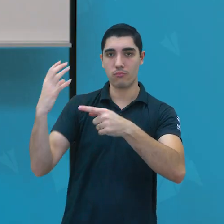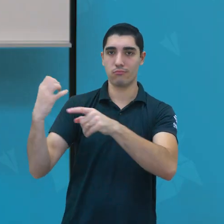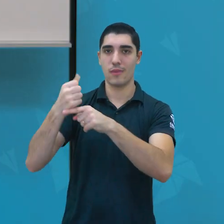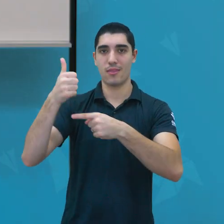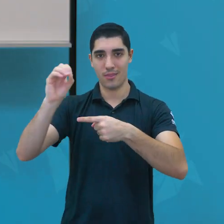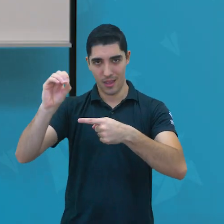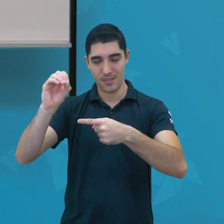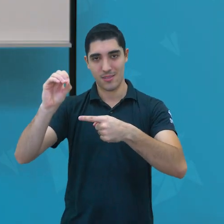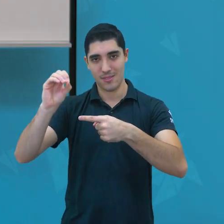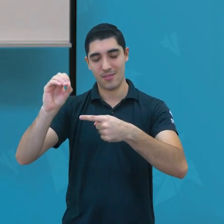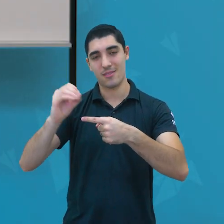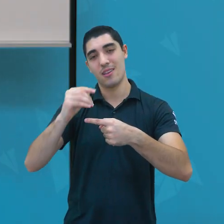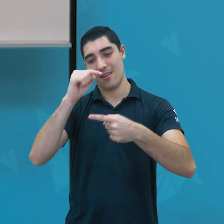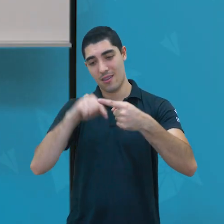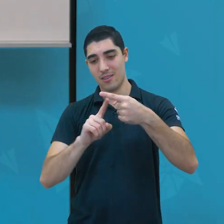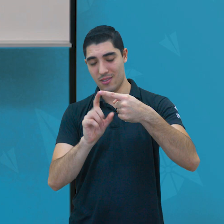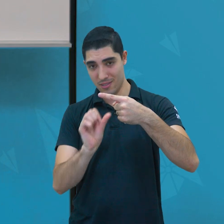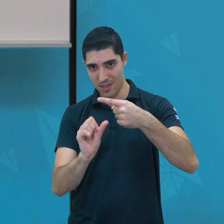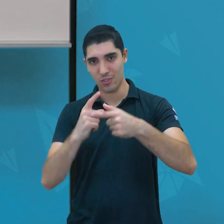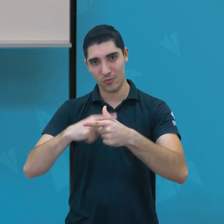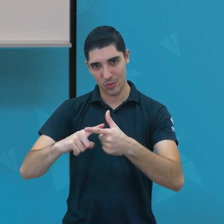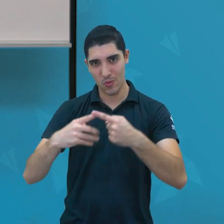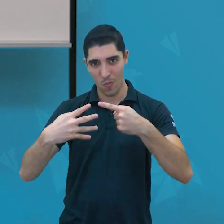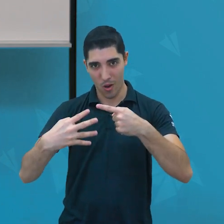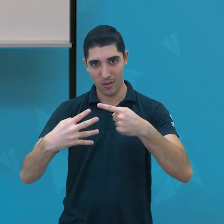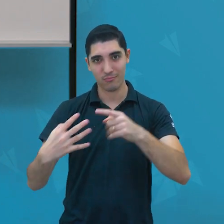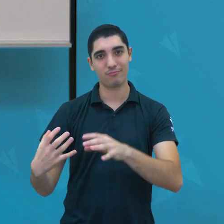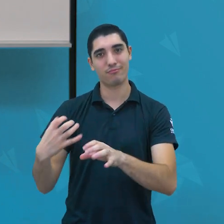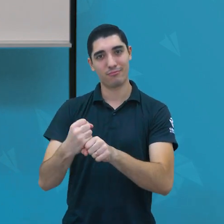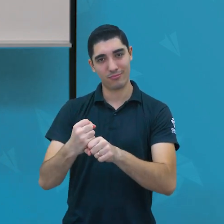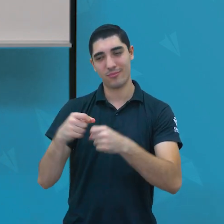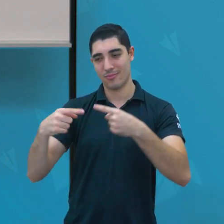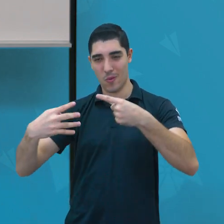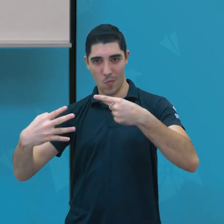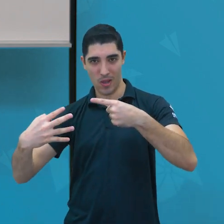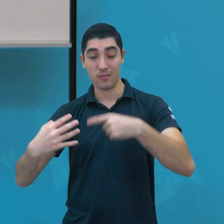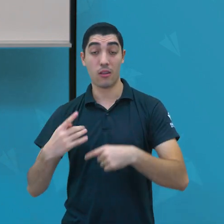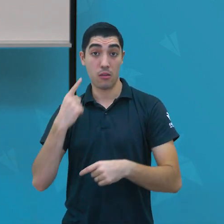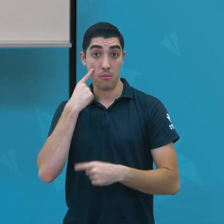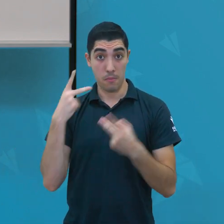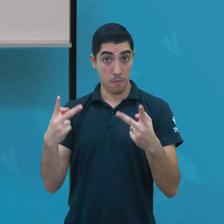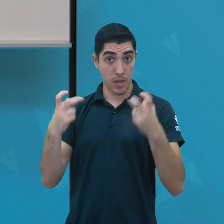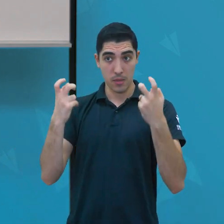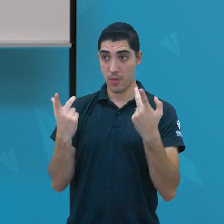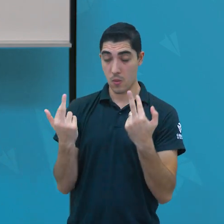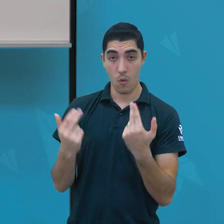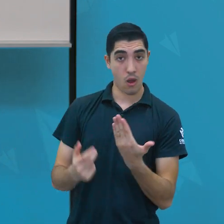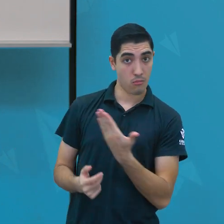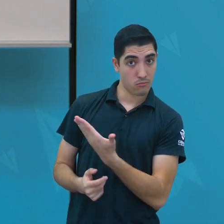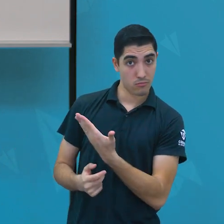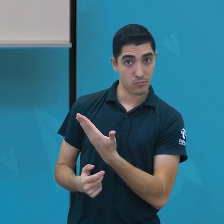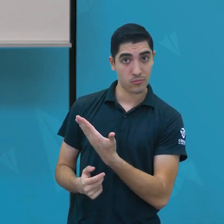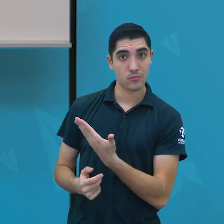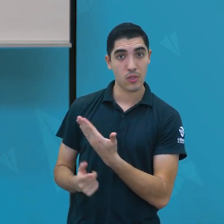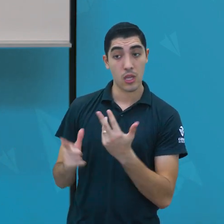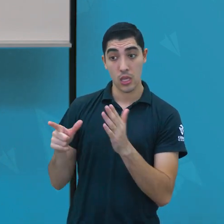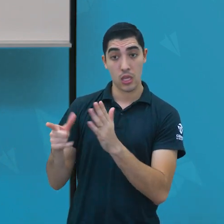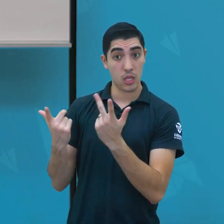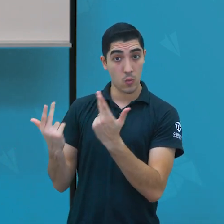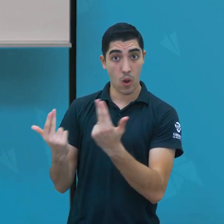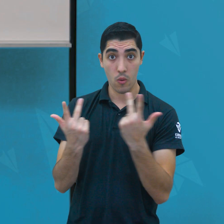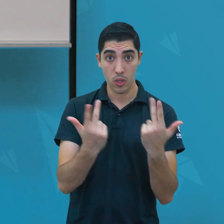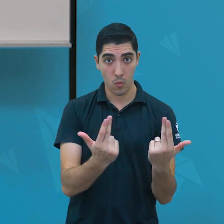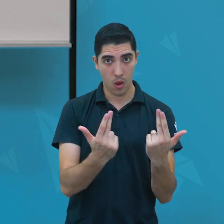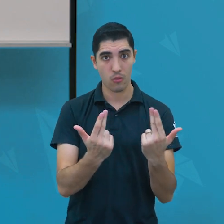4. 10 quartos. Perceba, ó, mesma fração aqui, né? Ó, mesma fração do